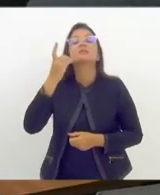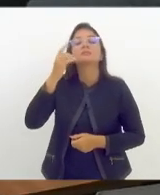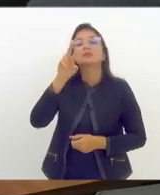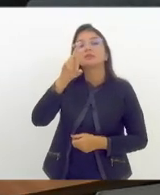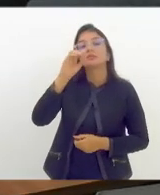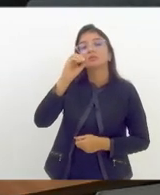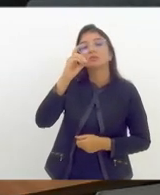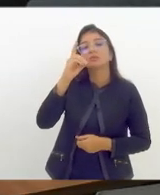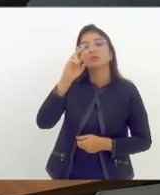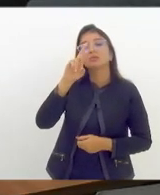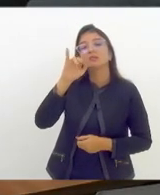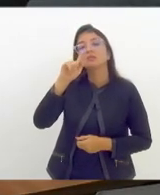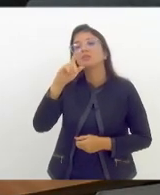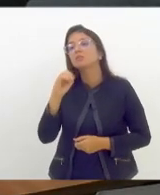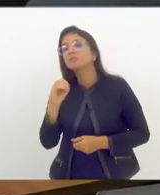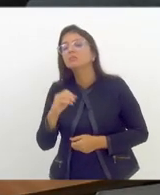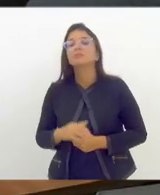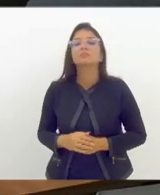deputado Marcos Miller,